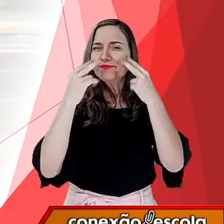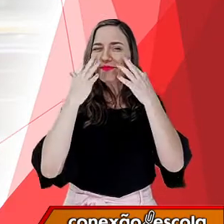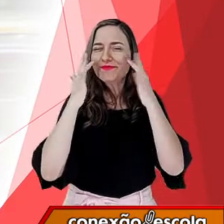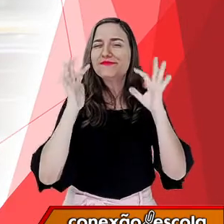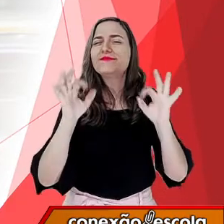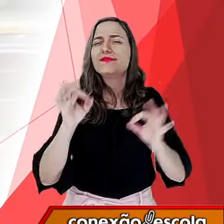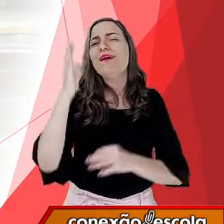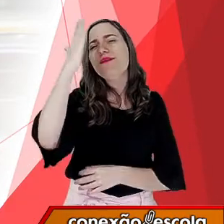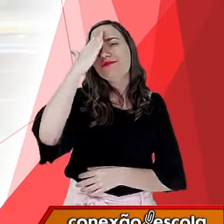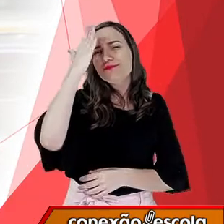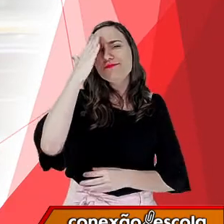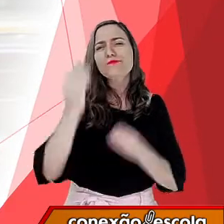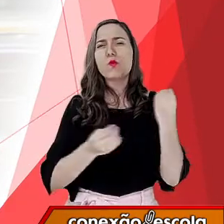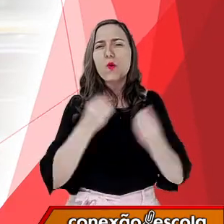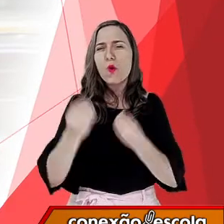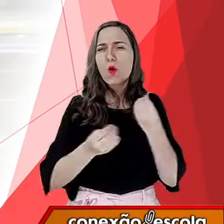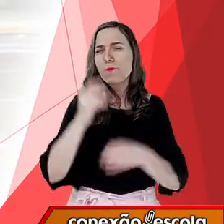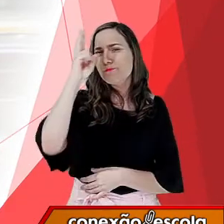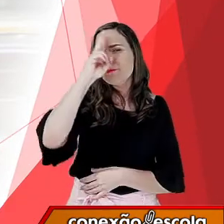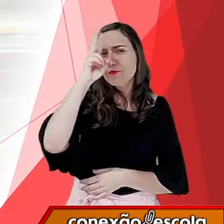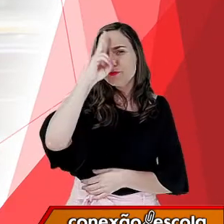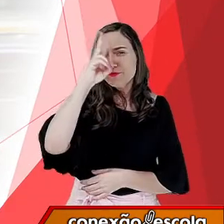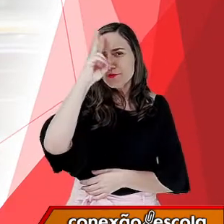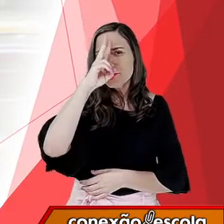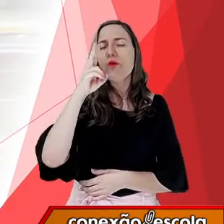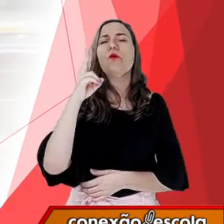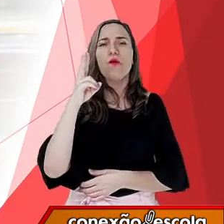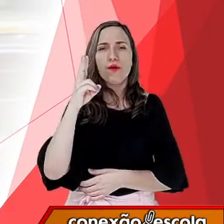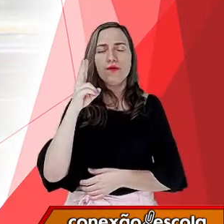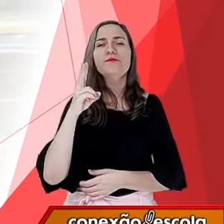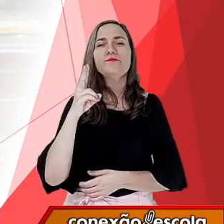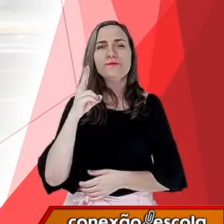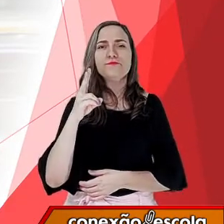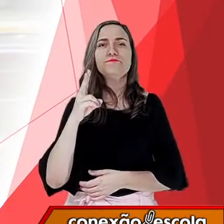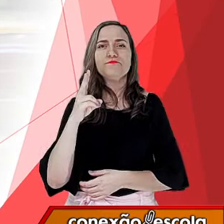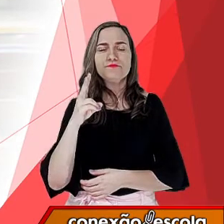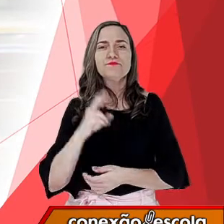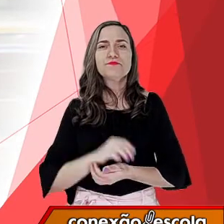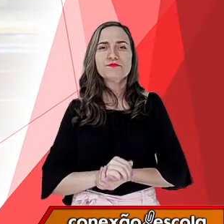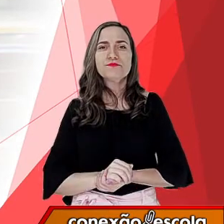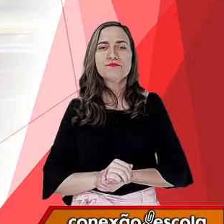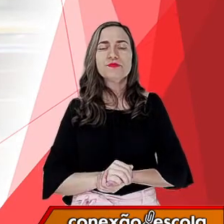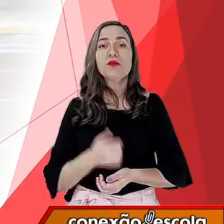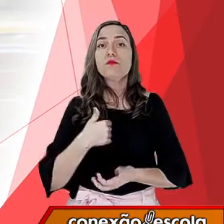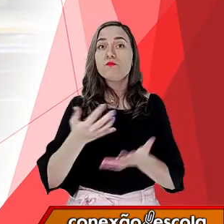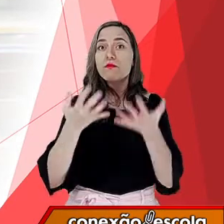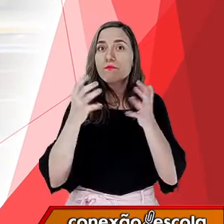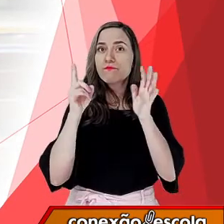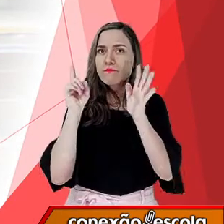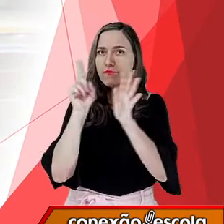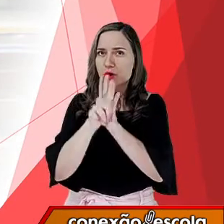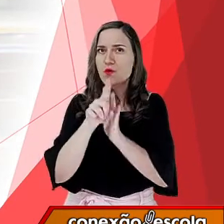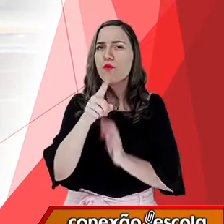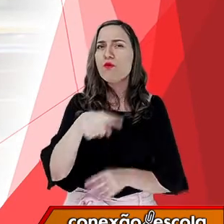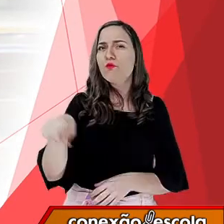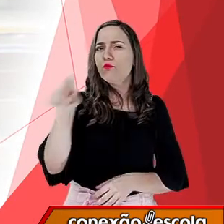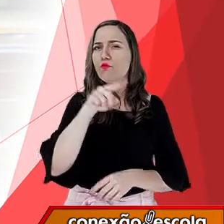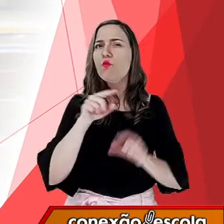um pouco mais sobre a história de quem escreveu, gostaria que